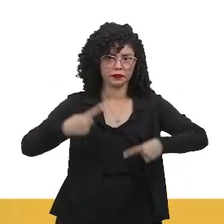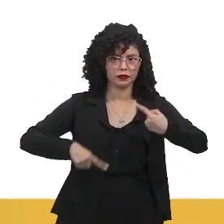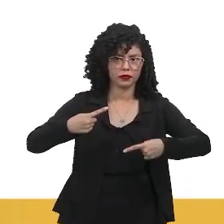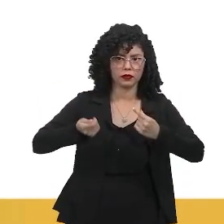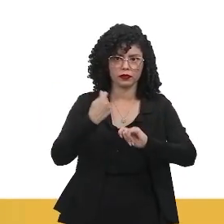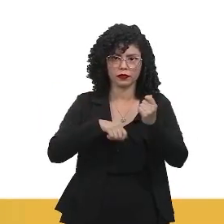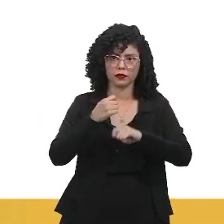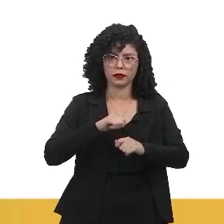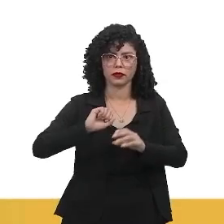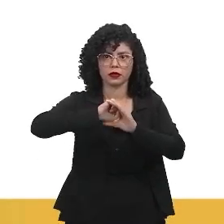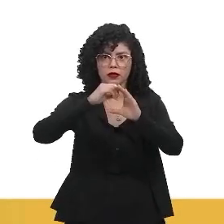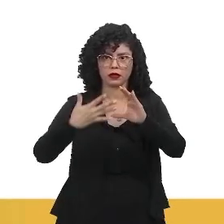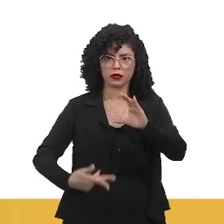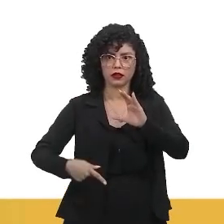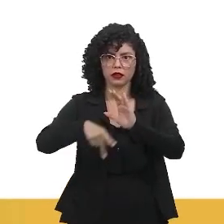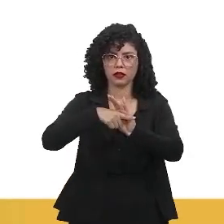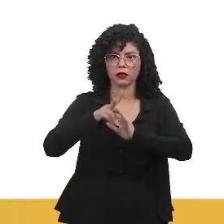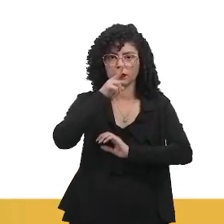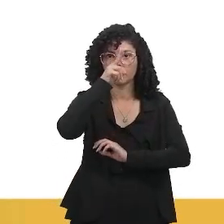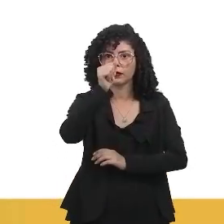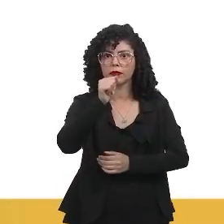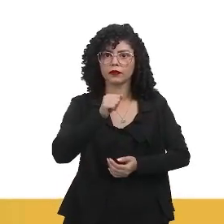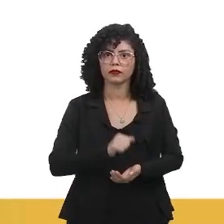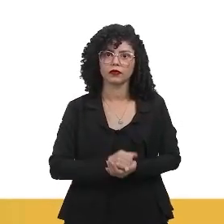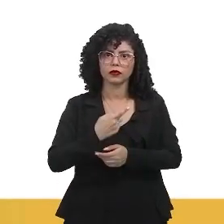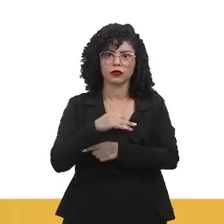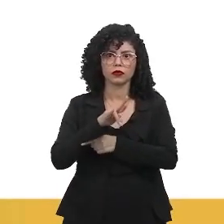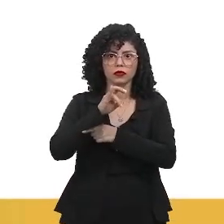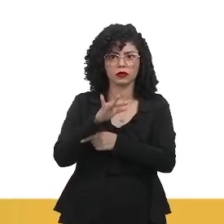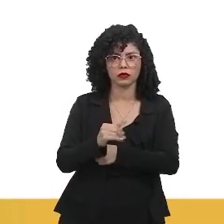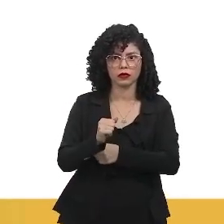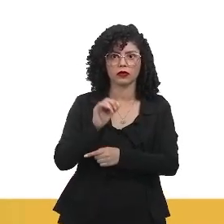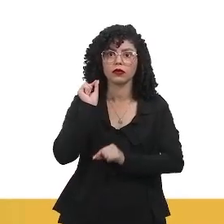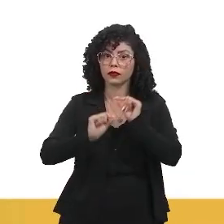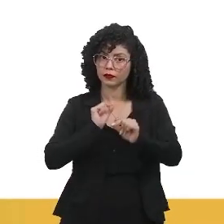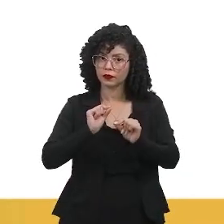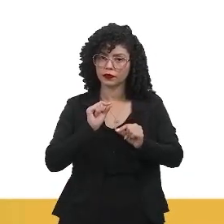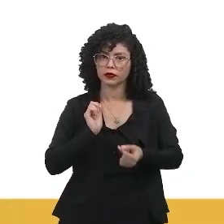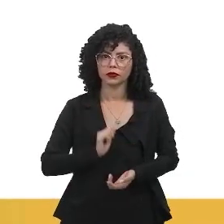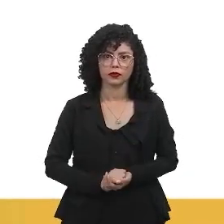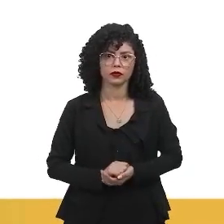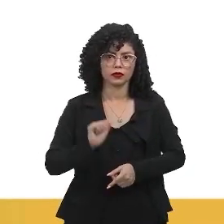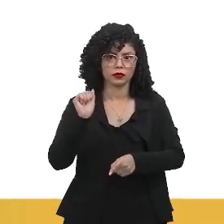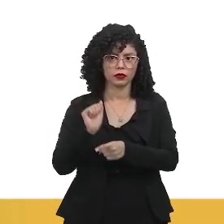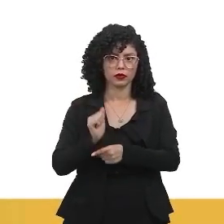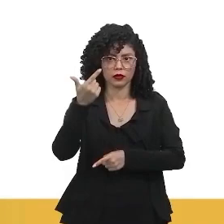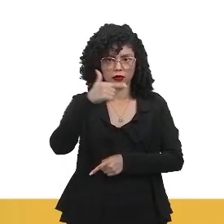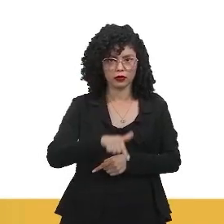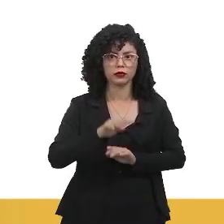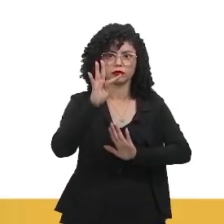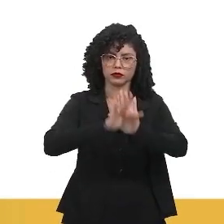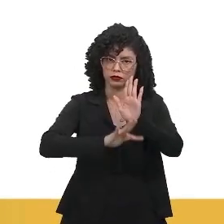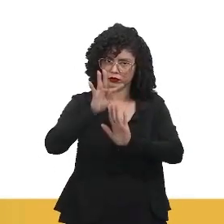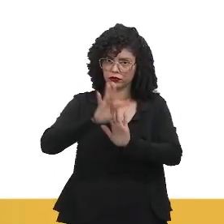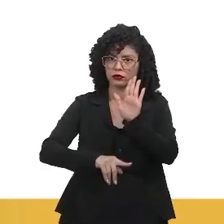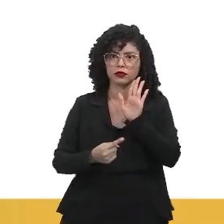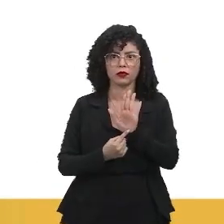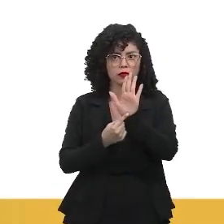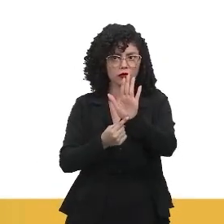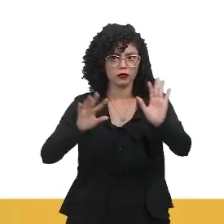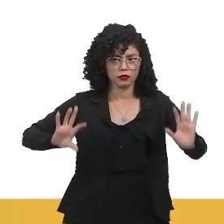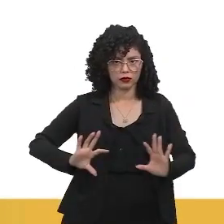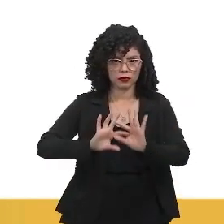cálculo político-econômico que caracteriza o poder punitivo por meio da. Vou ler novamente. O